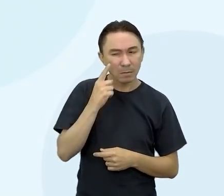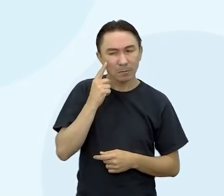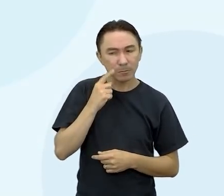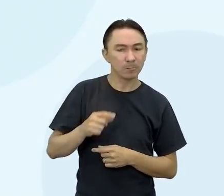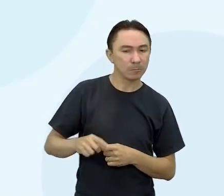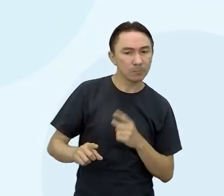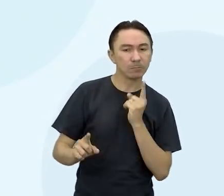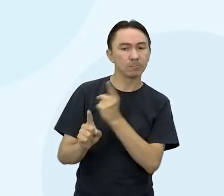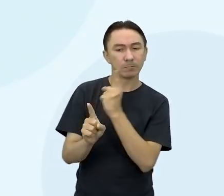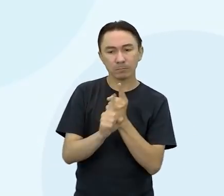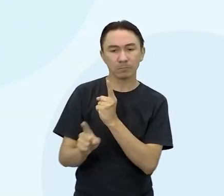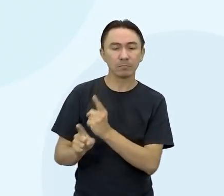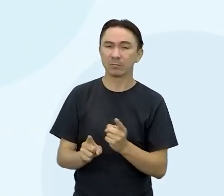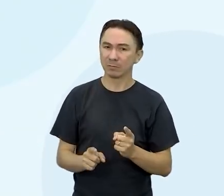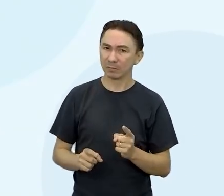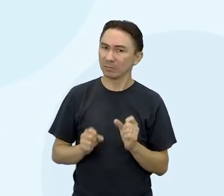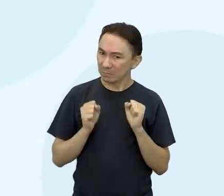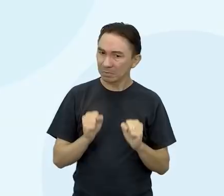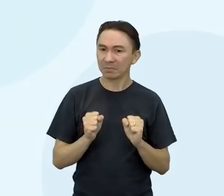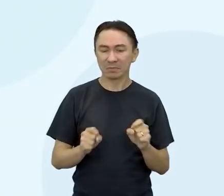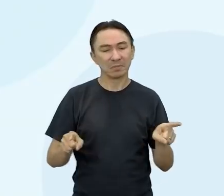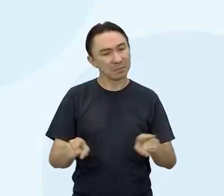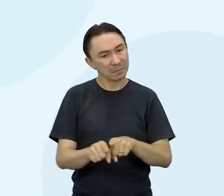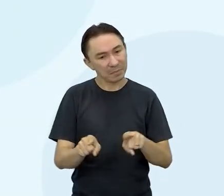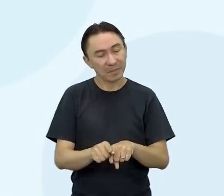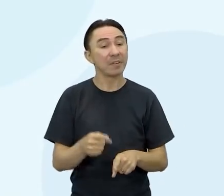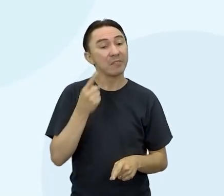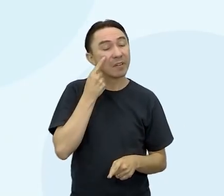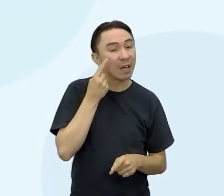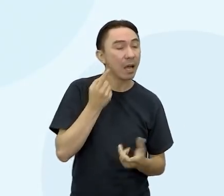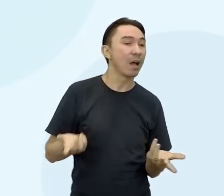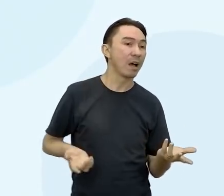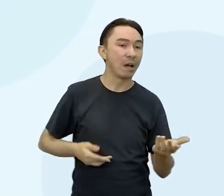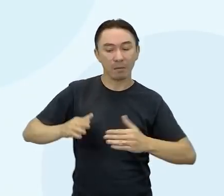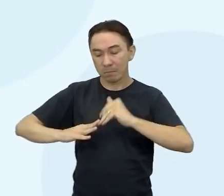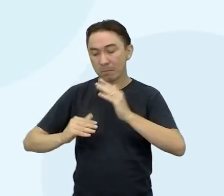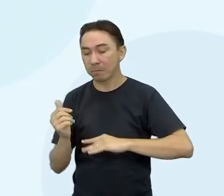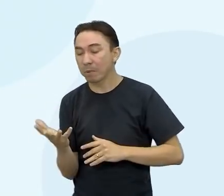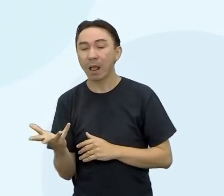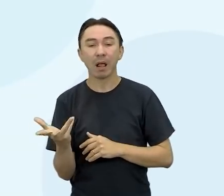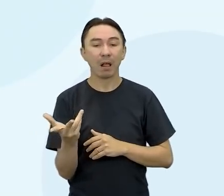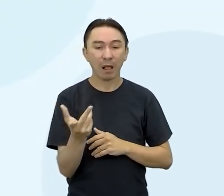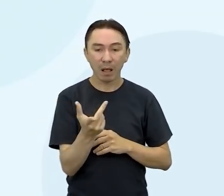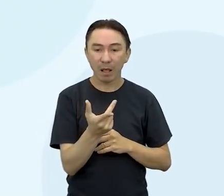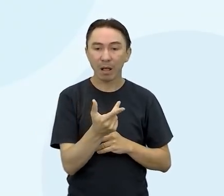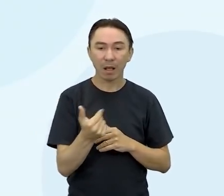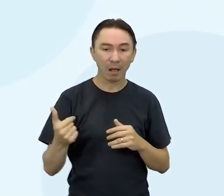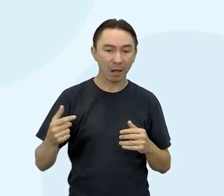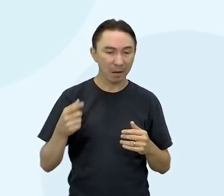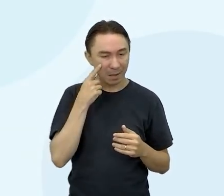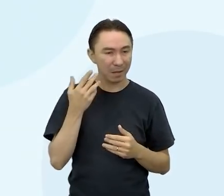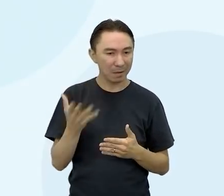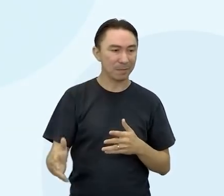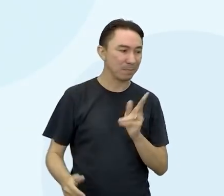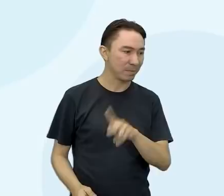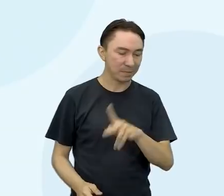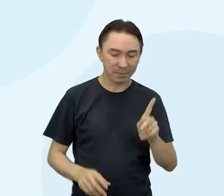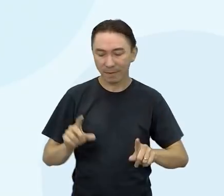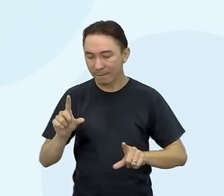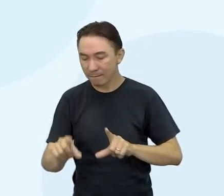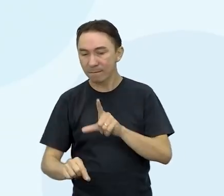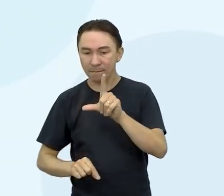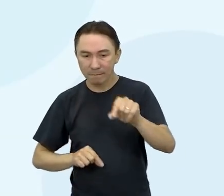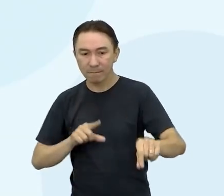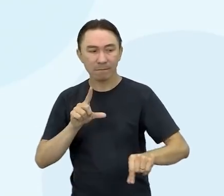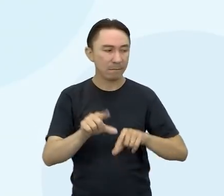organização e olhar essas habilidades que foram selecionadas aí pelos professores na área de